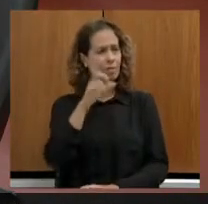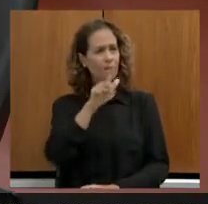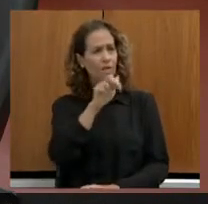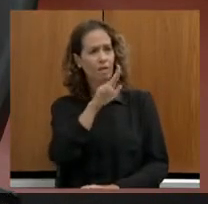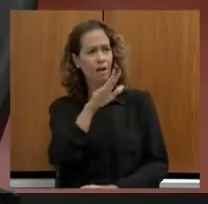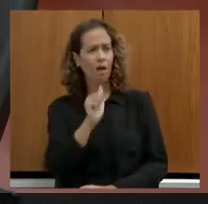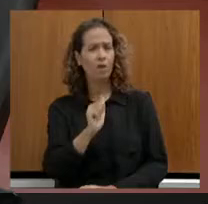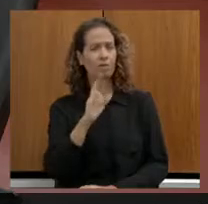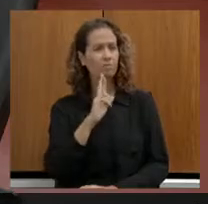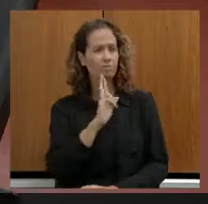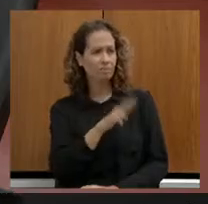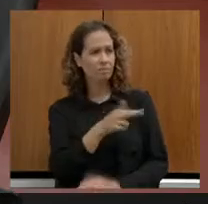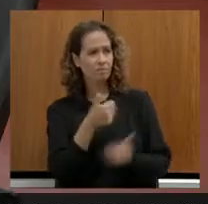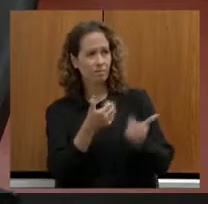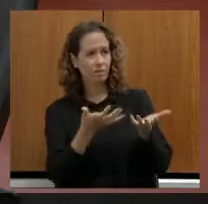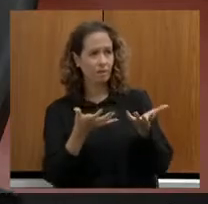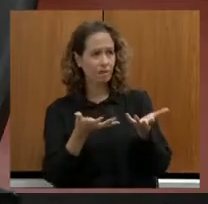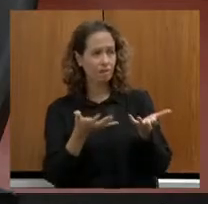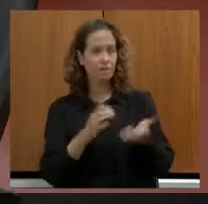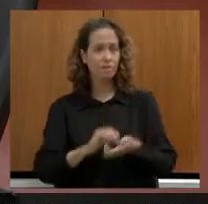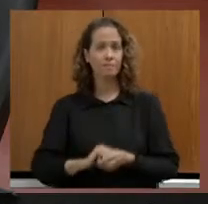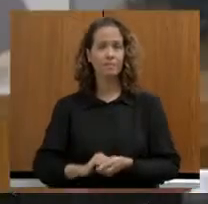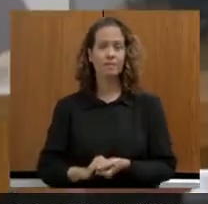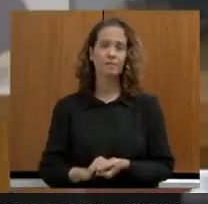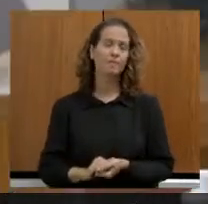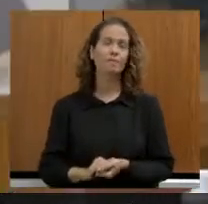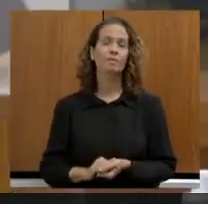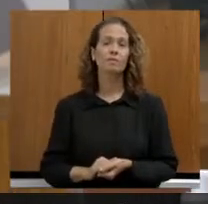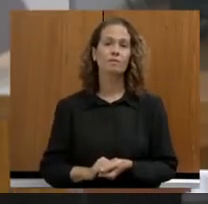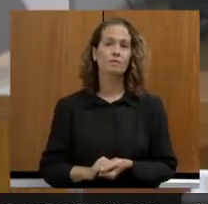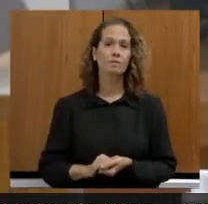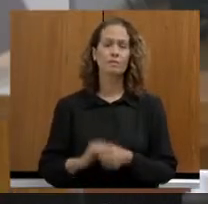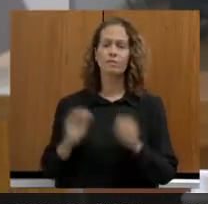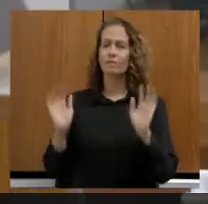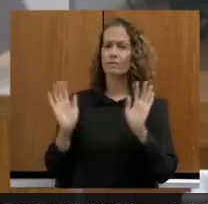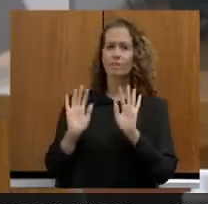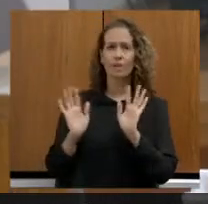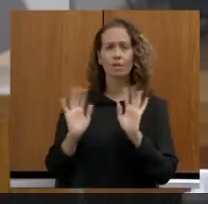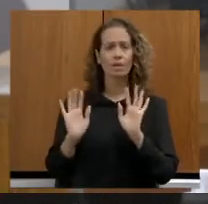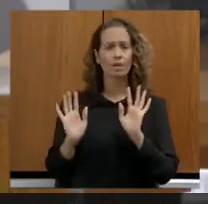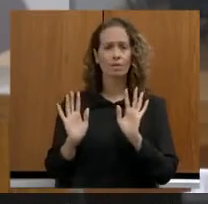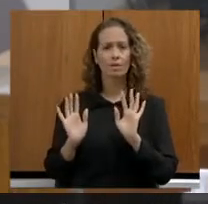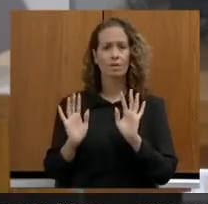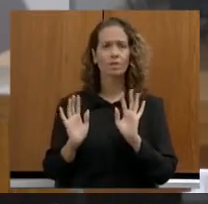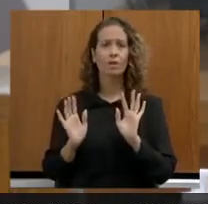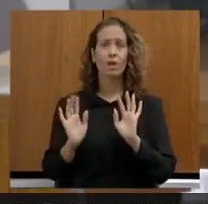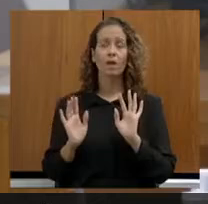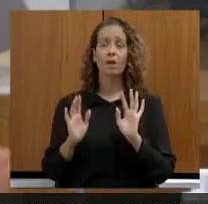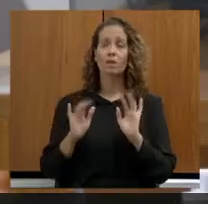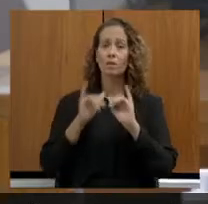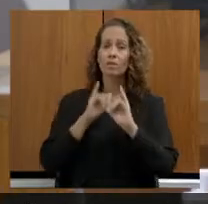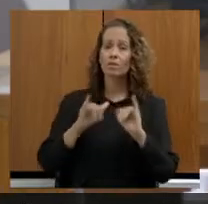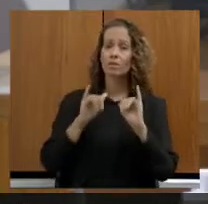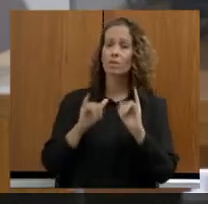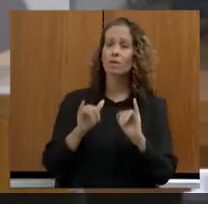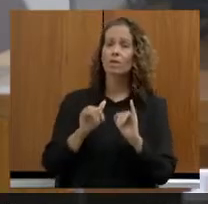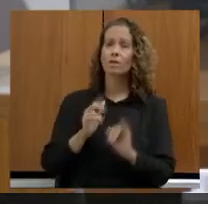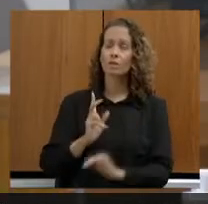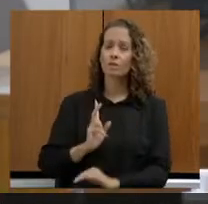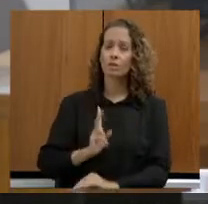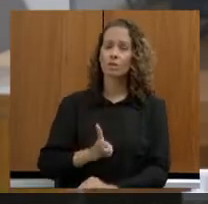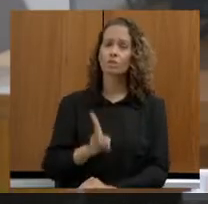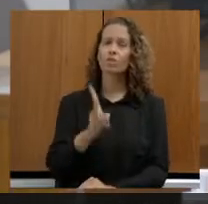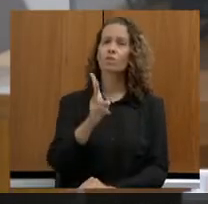palavra no retorno essa palavra eu não tenho não já foi isso foi deputado e que a gente mantenha